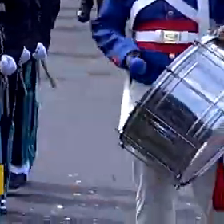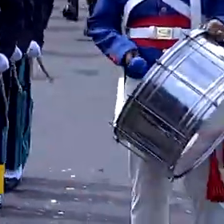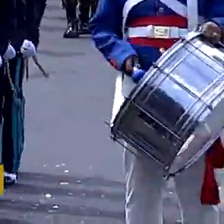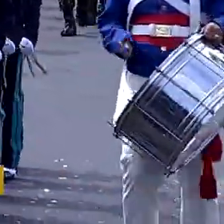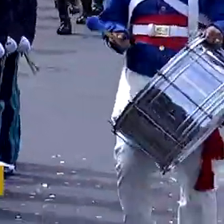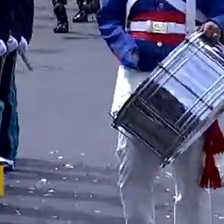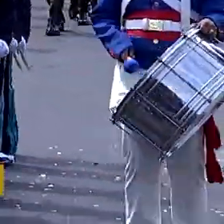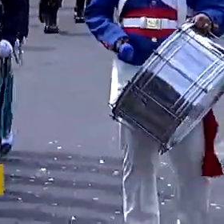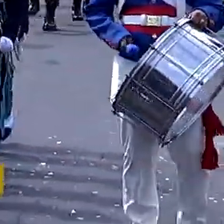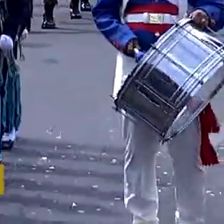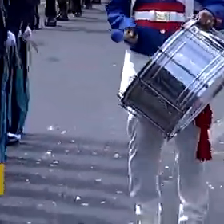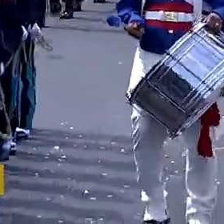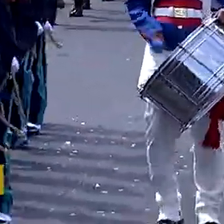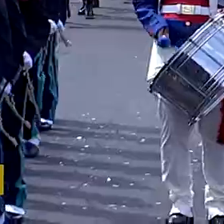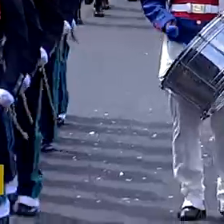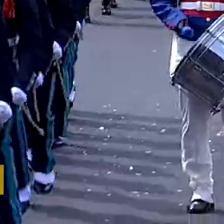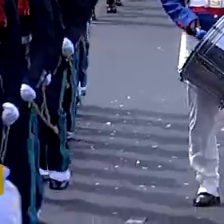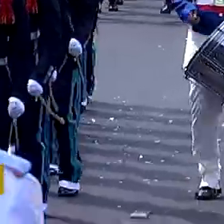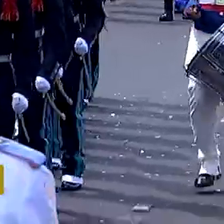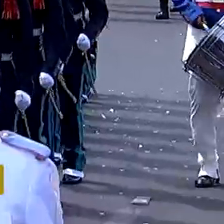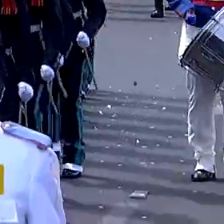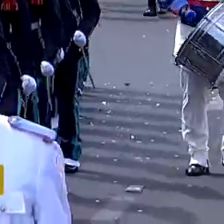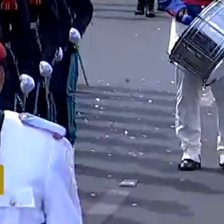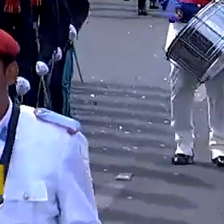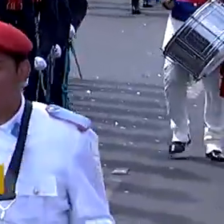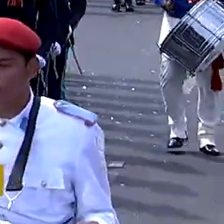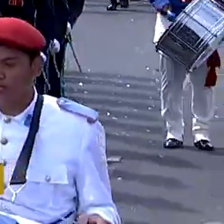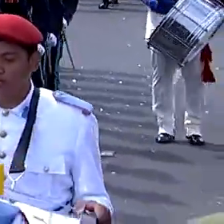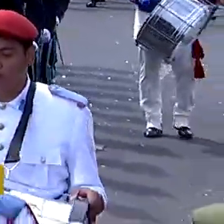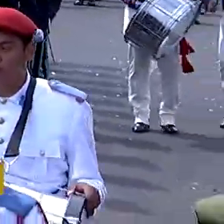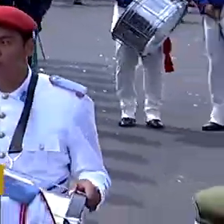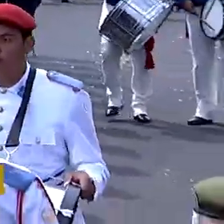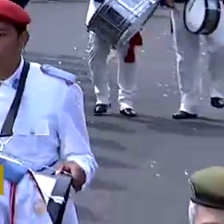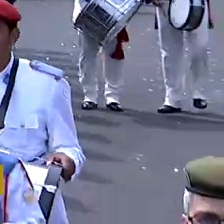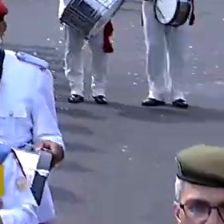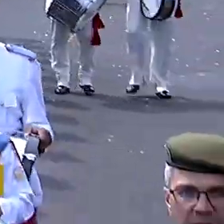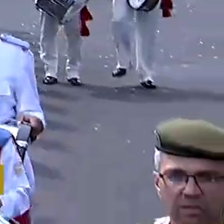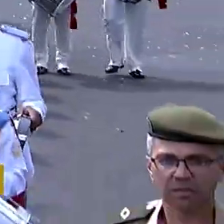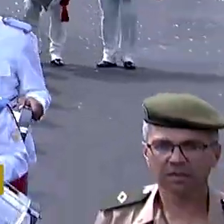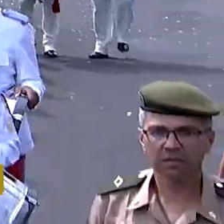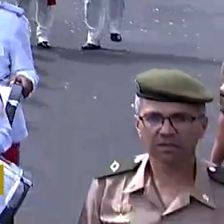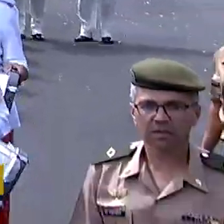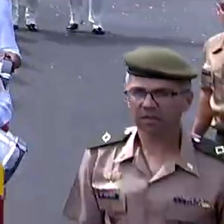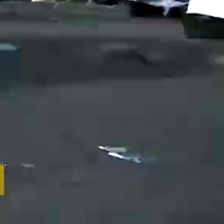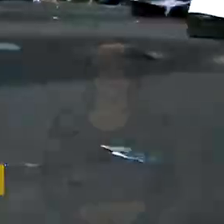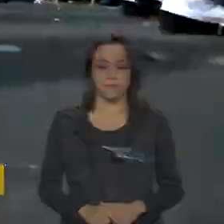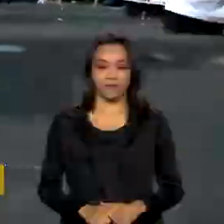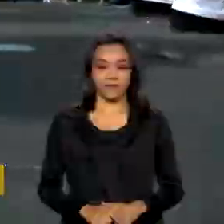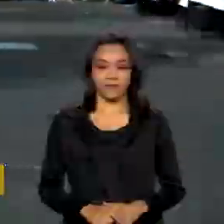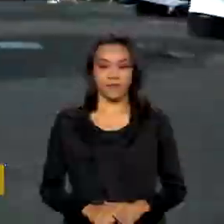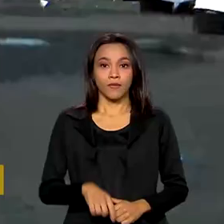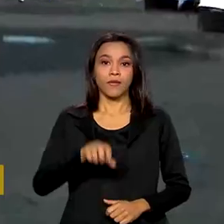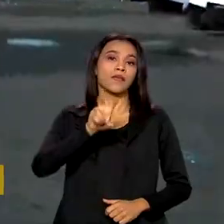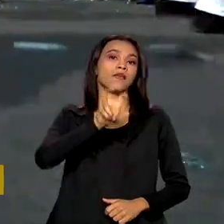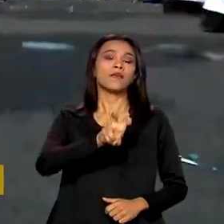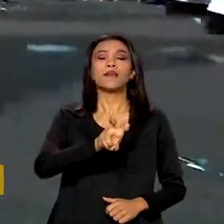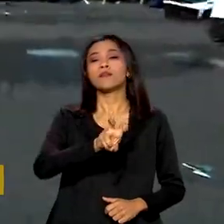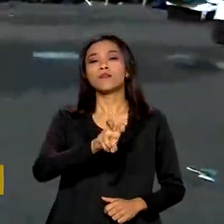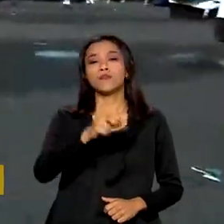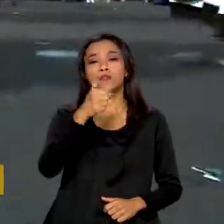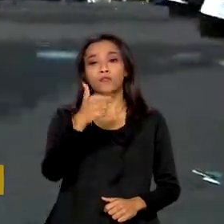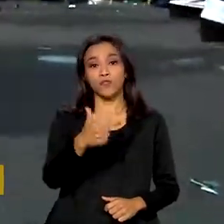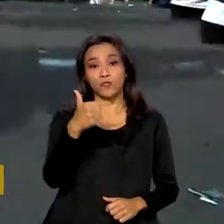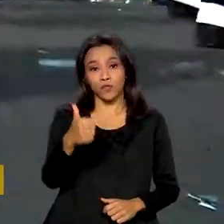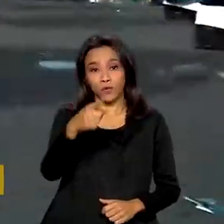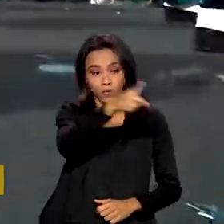Colégio Militar de Brasília está desfilando com um grupamento também de alunos e alunas, são 522 alunos. Tem a